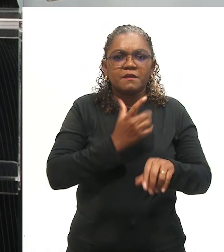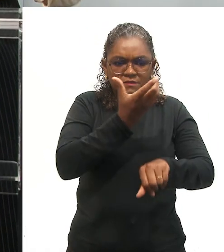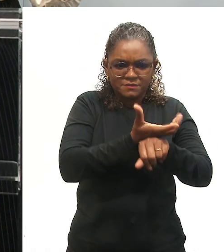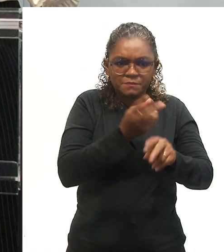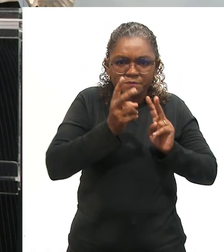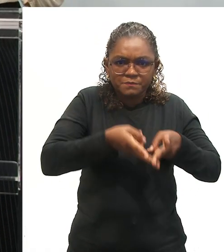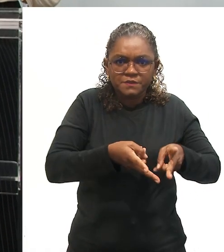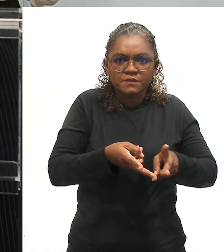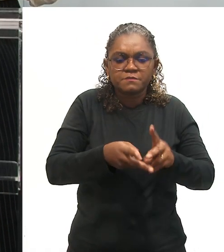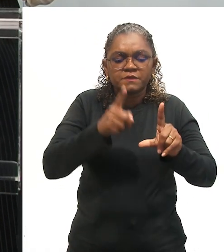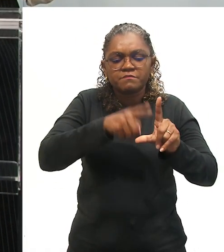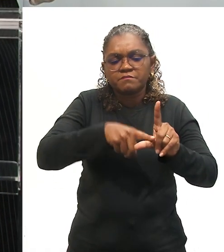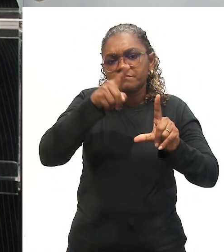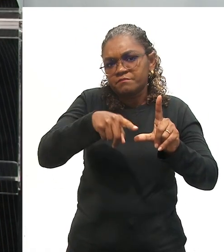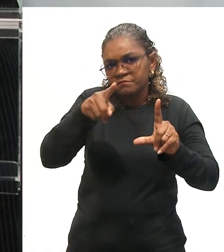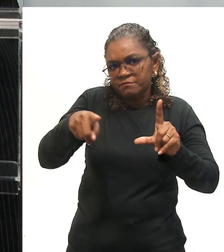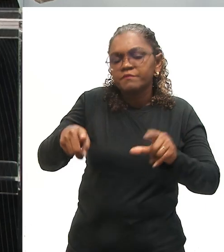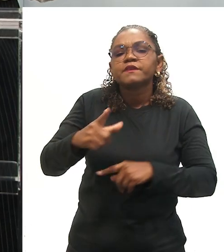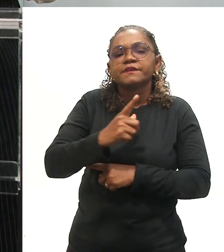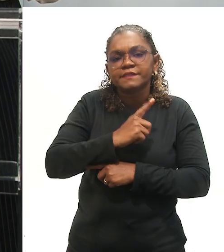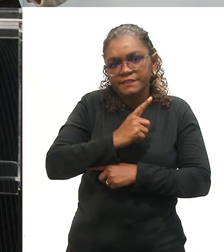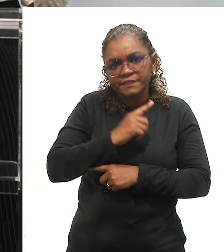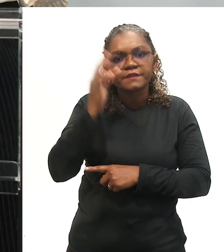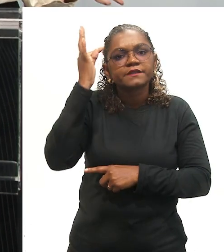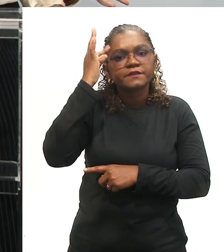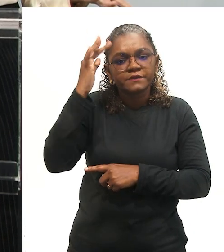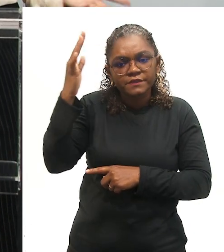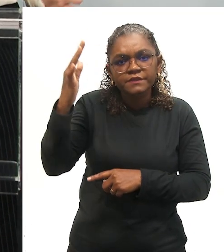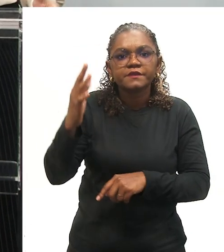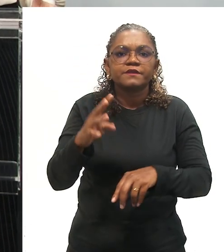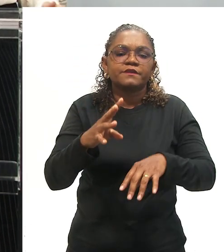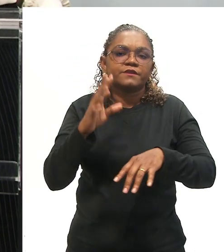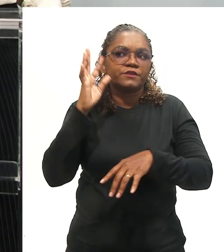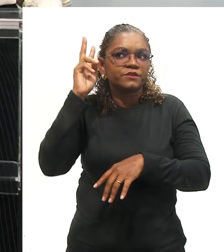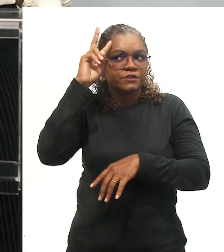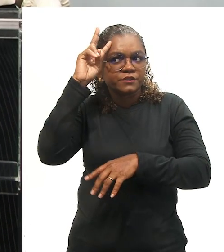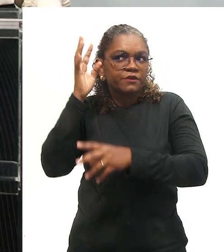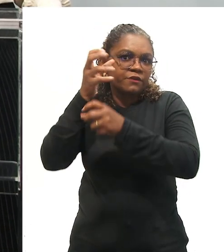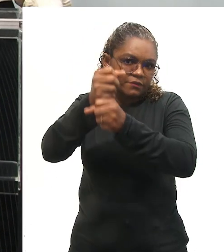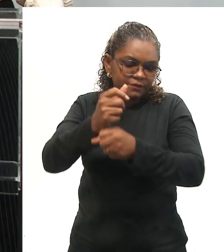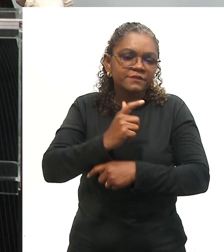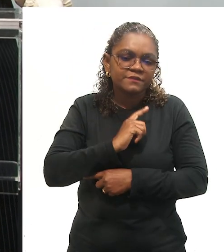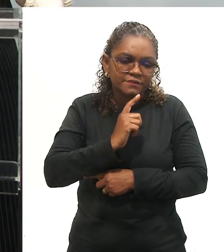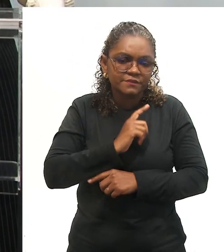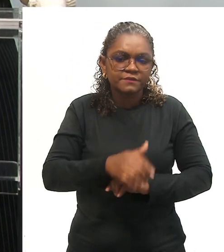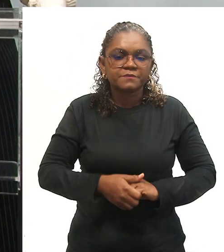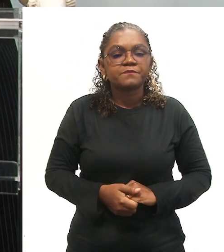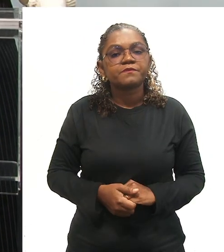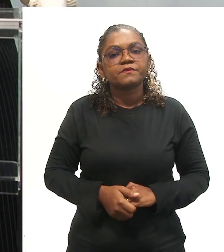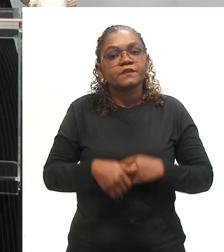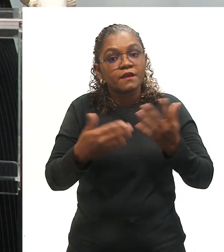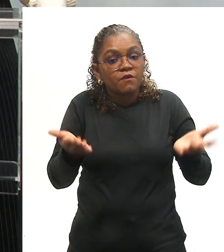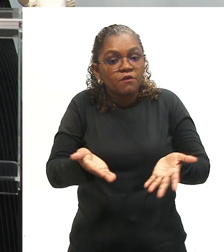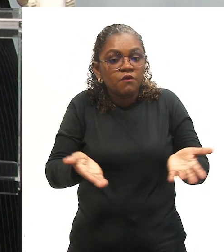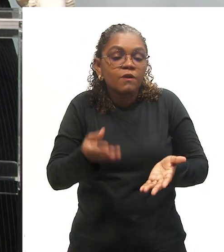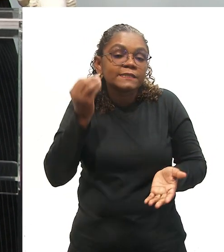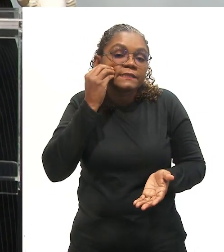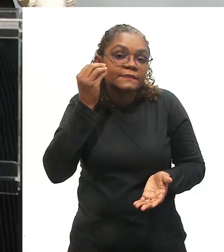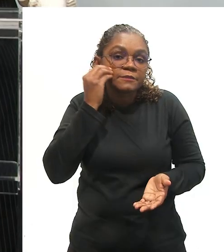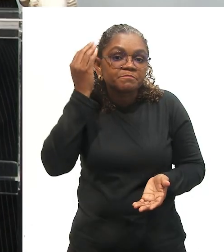forte de história, tem um componente de teorias e a estatística para tentar validar essas teorias. Aqui a gente vai tentar entender